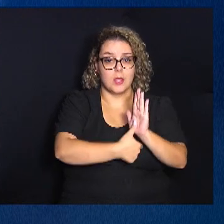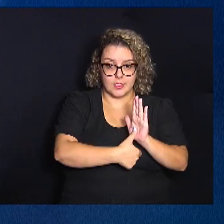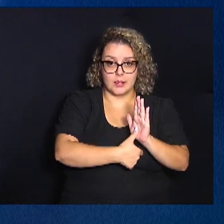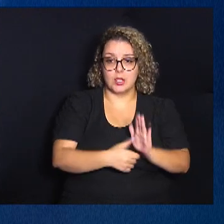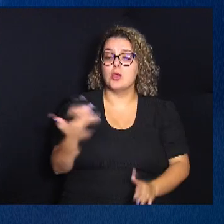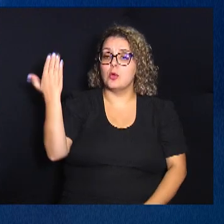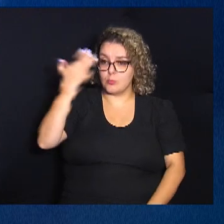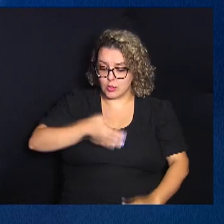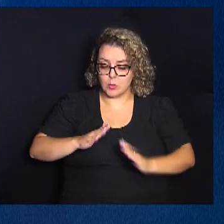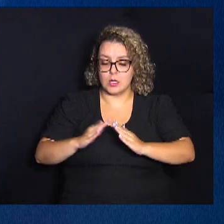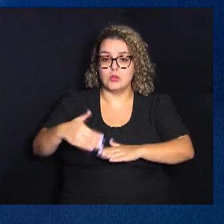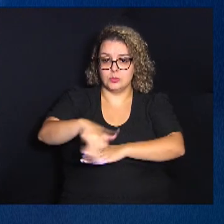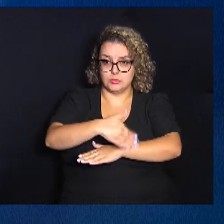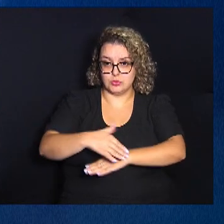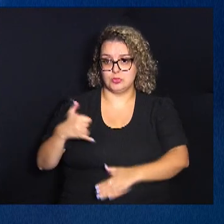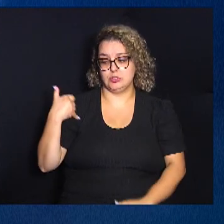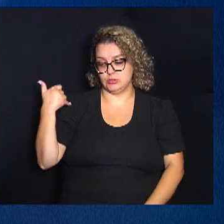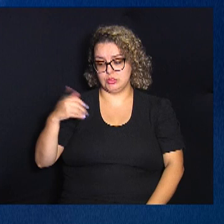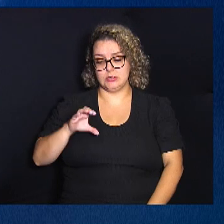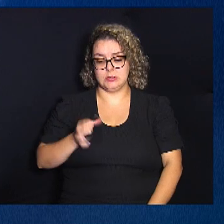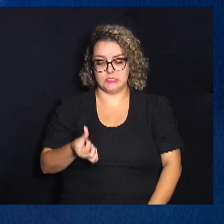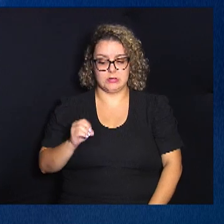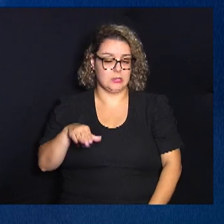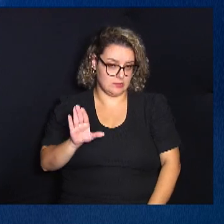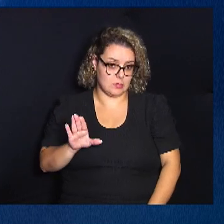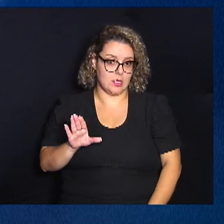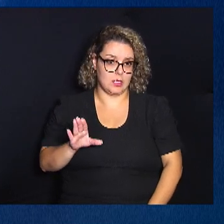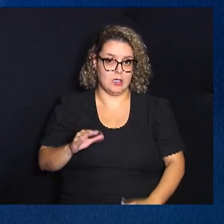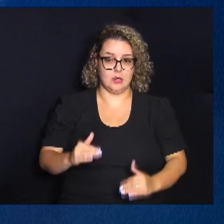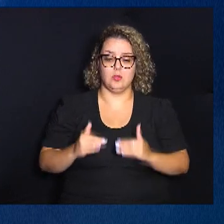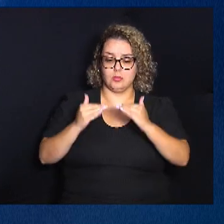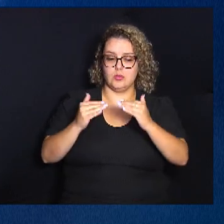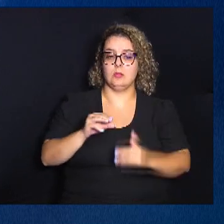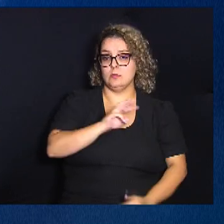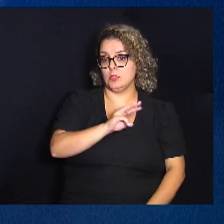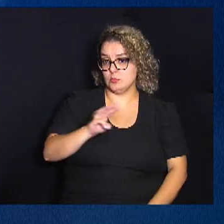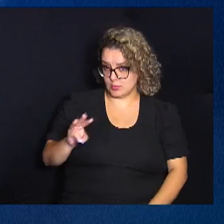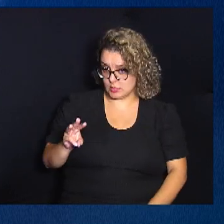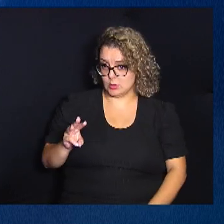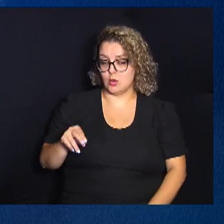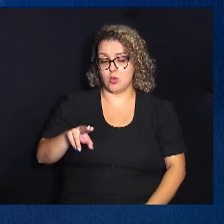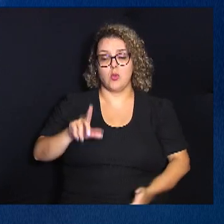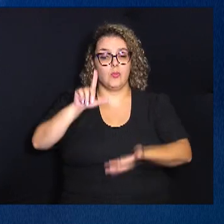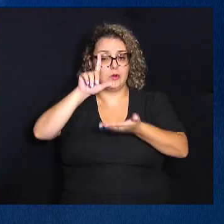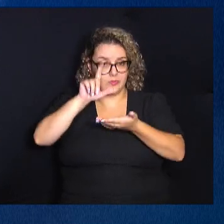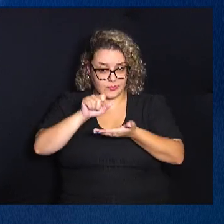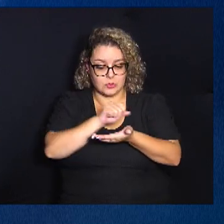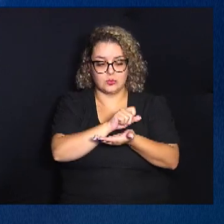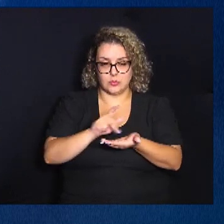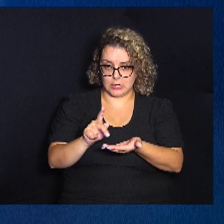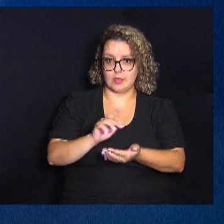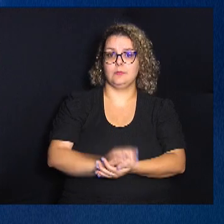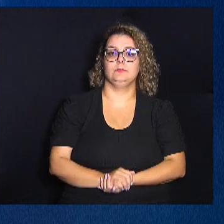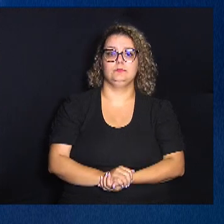de residência, no caso de idosos, e ela deve subir esse documento pelo site ou mesmo foto através do aplicativo.